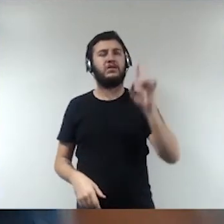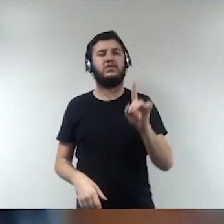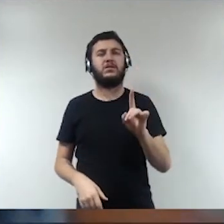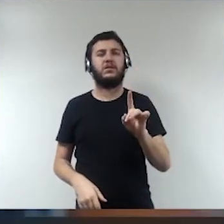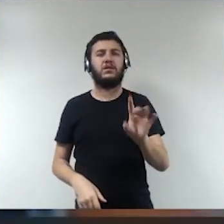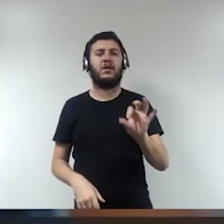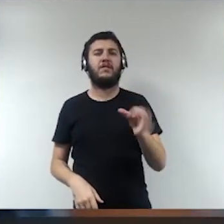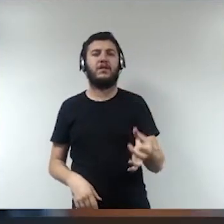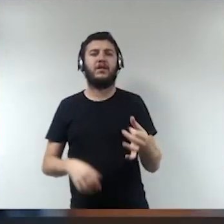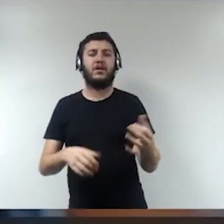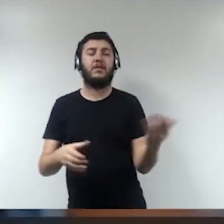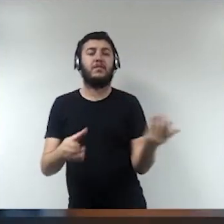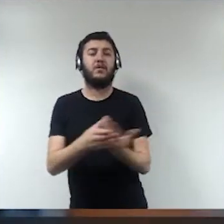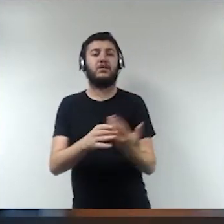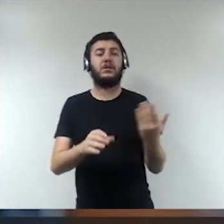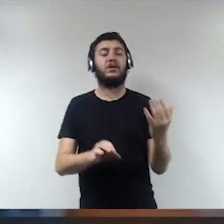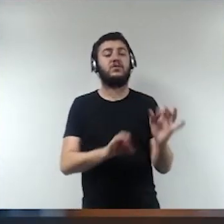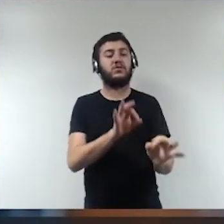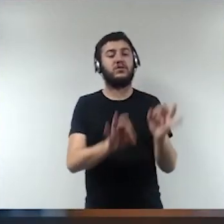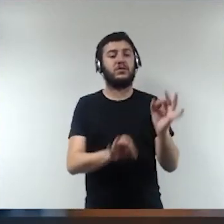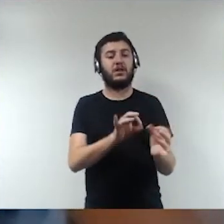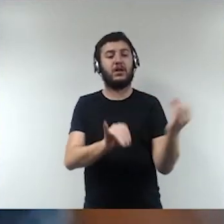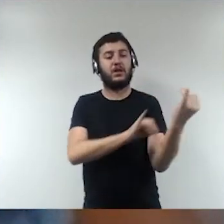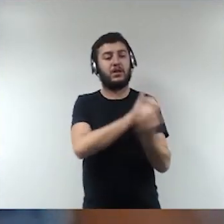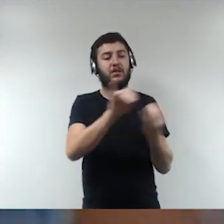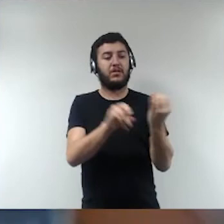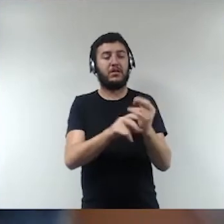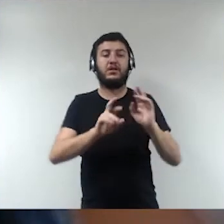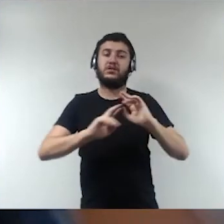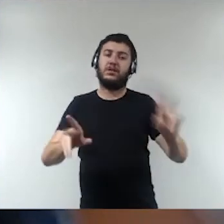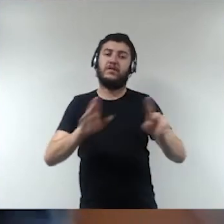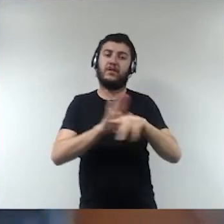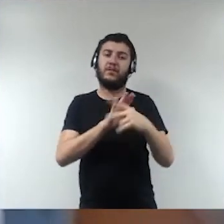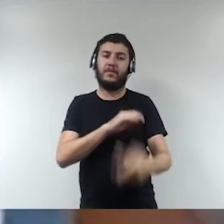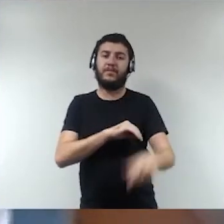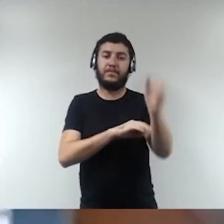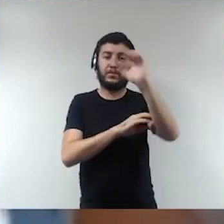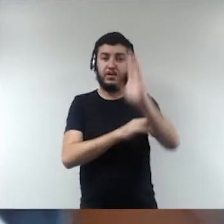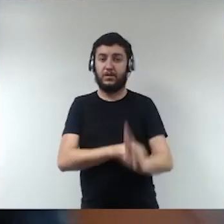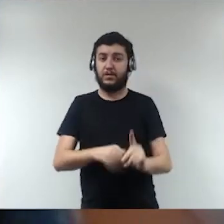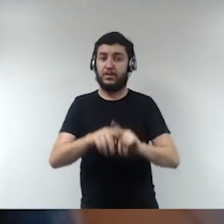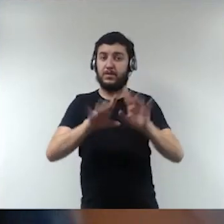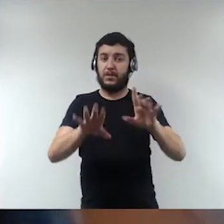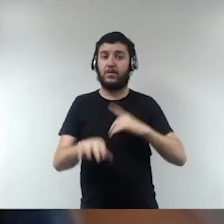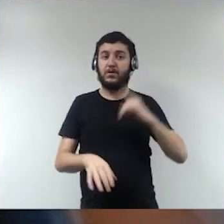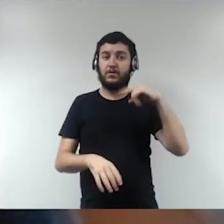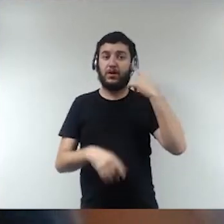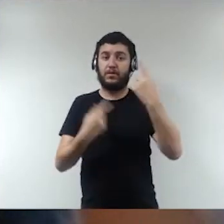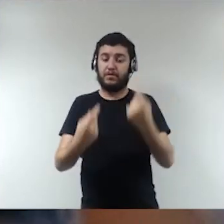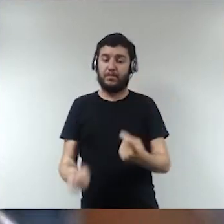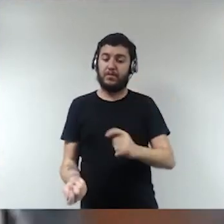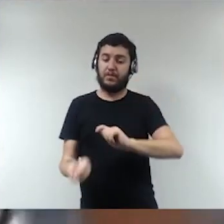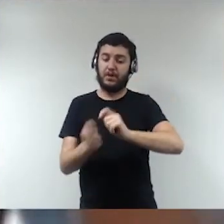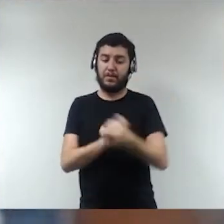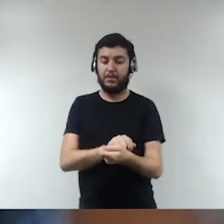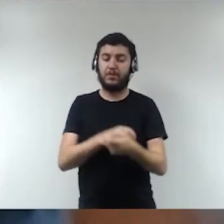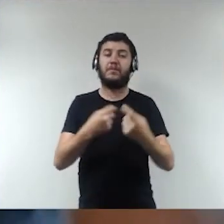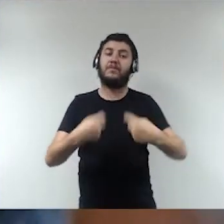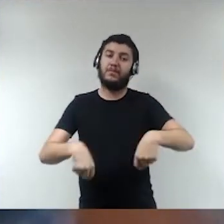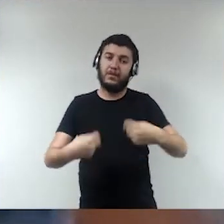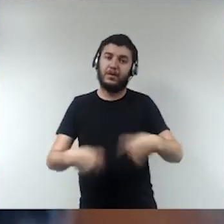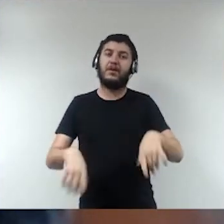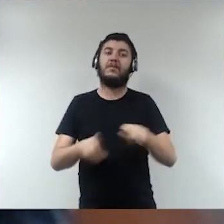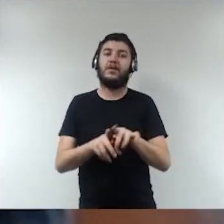judiciais eletrônicos diferentes no Brasil todo. E aí o advogado precisou se reinventar, e aí aqueles que